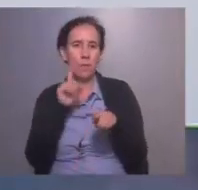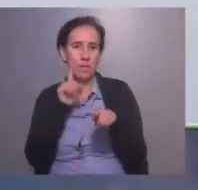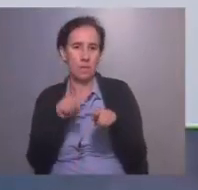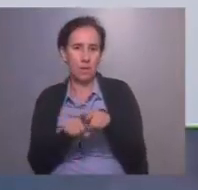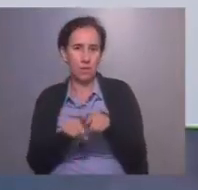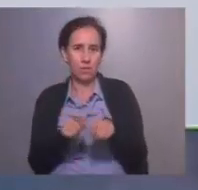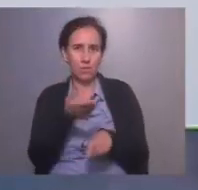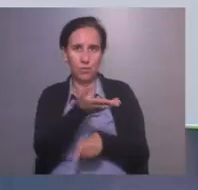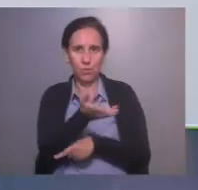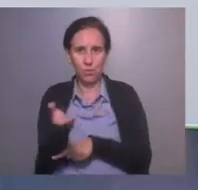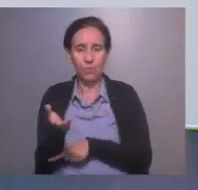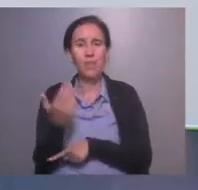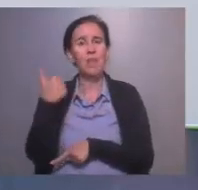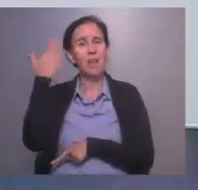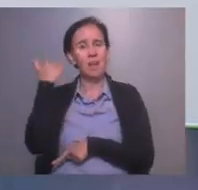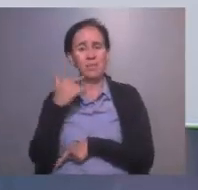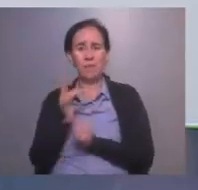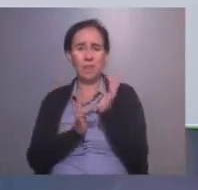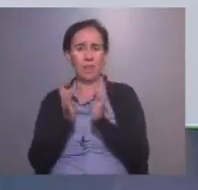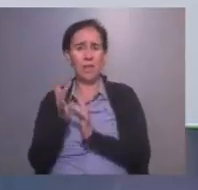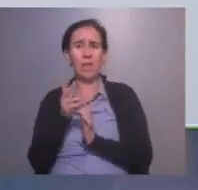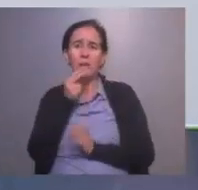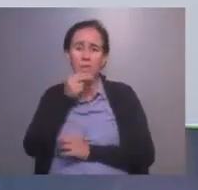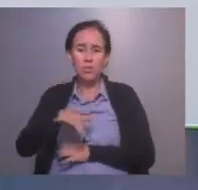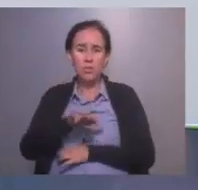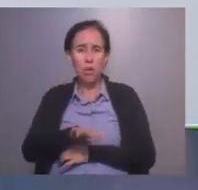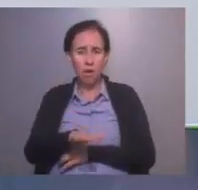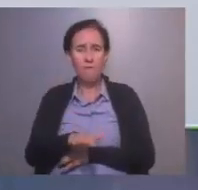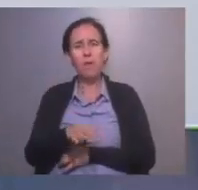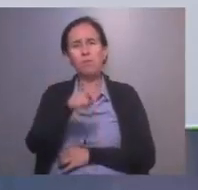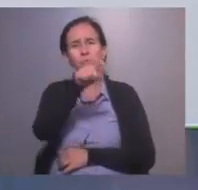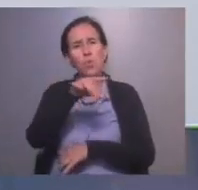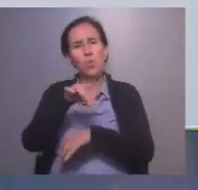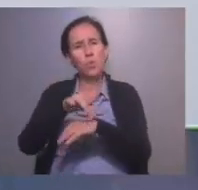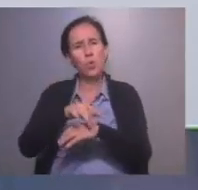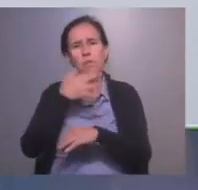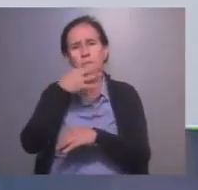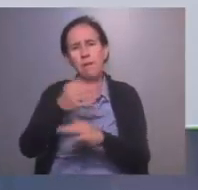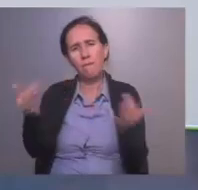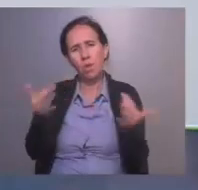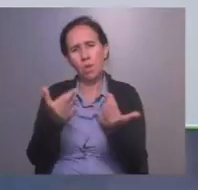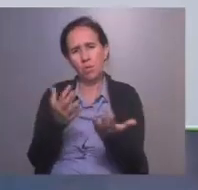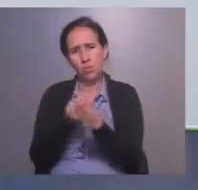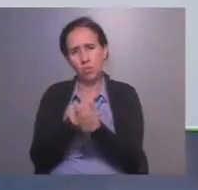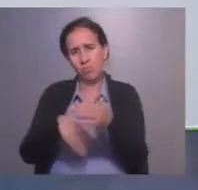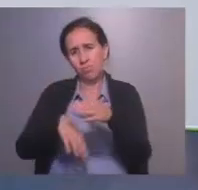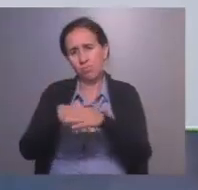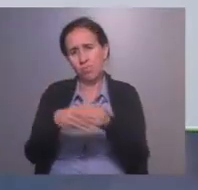na terra, levaram-lhe todos os doentes para que os curasse. Agora que Ele está junto do